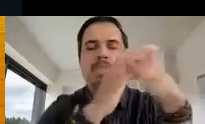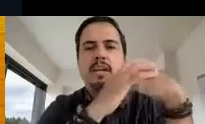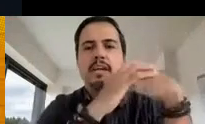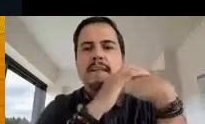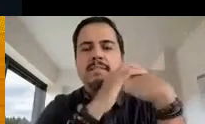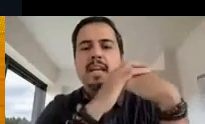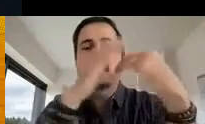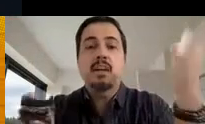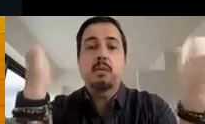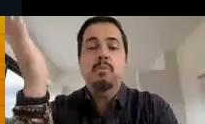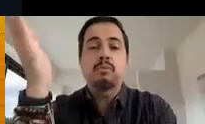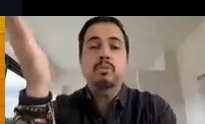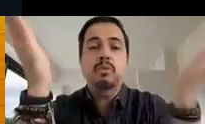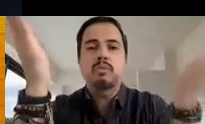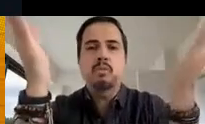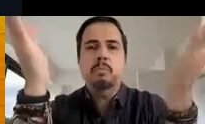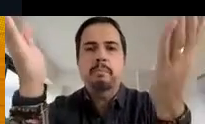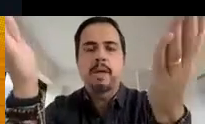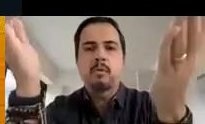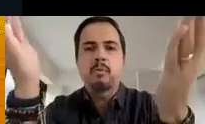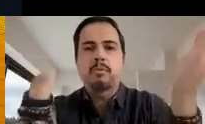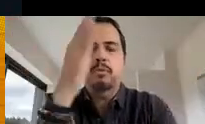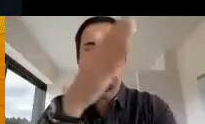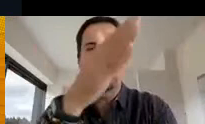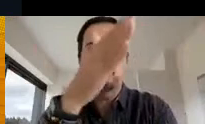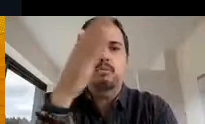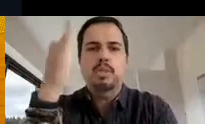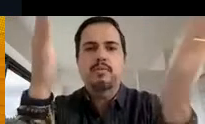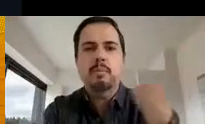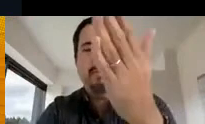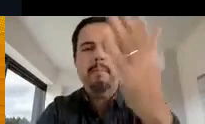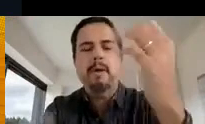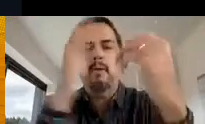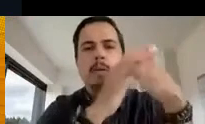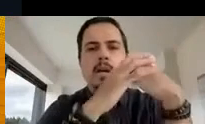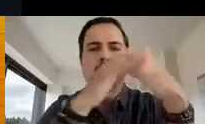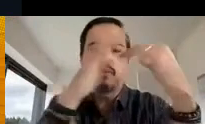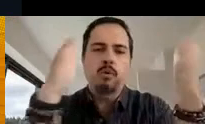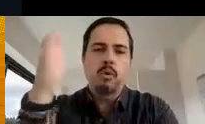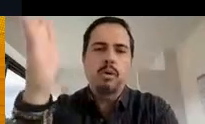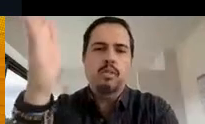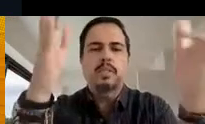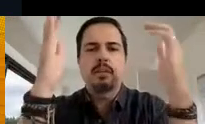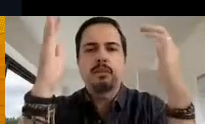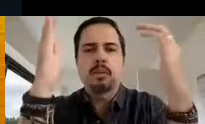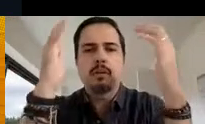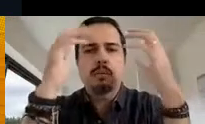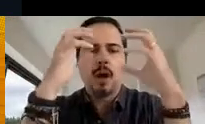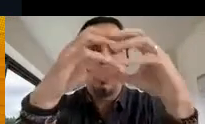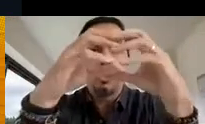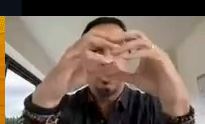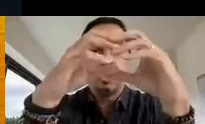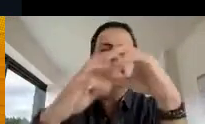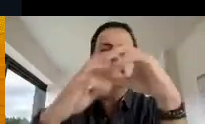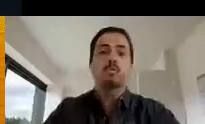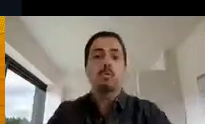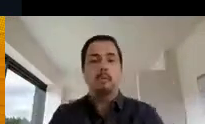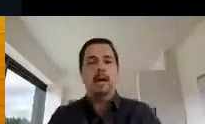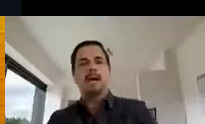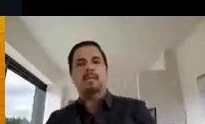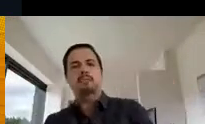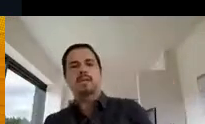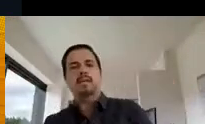que é o post-it, né? E desde dar uma função num papel, função produtiva para um papel, uma cor específica, a